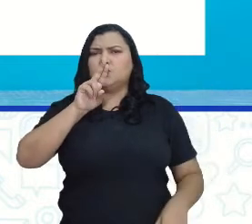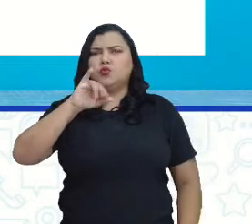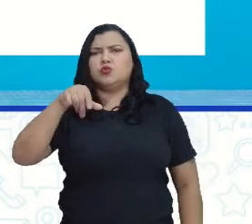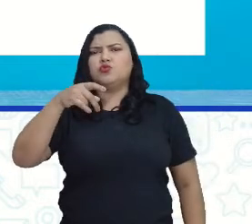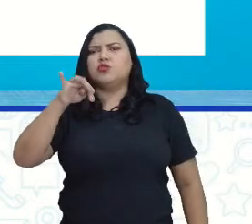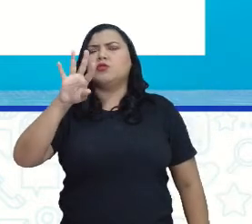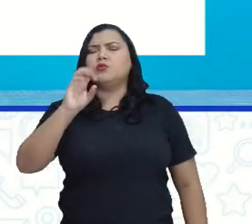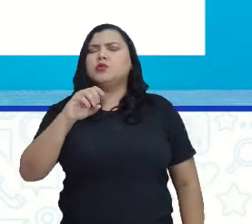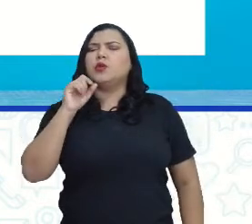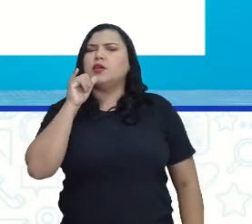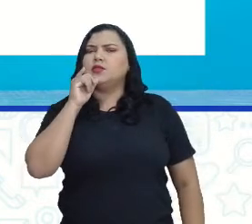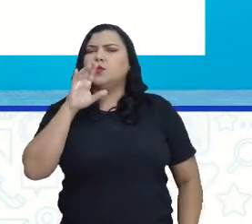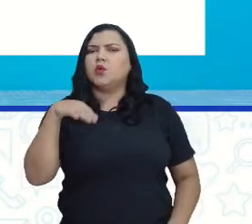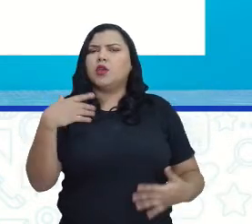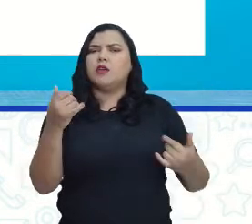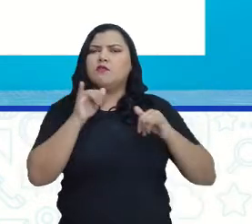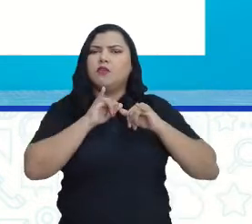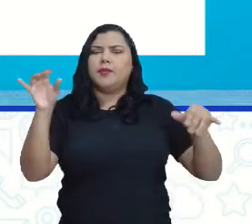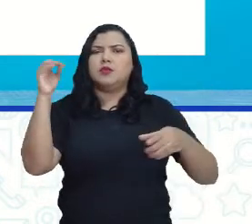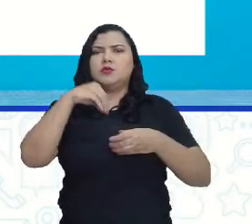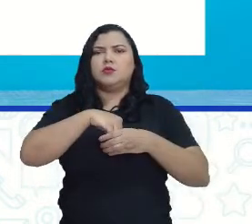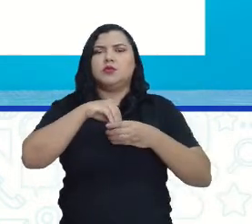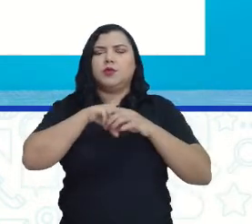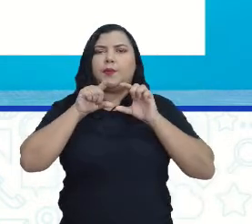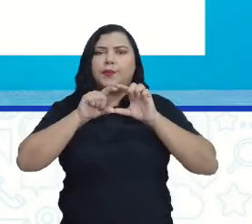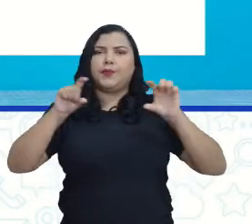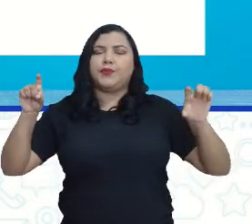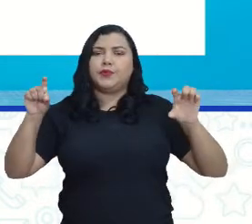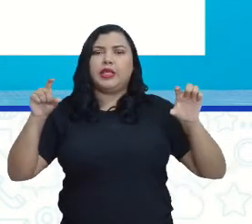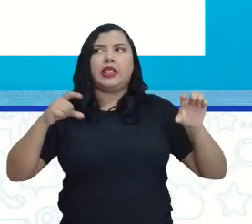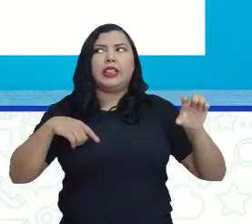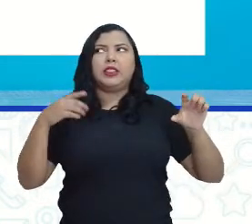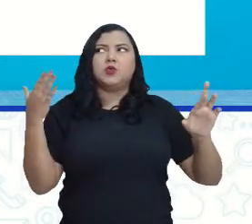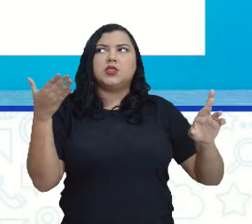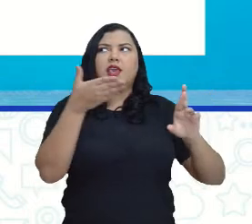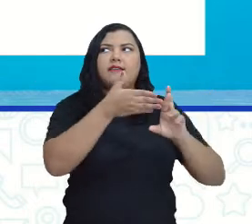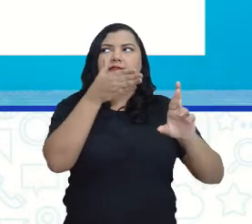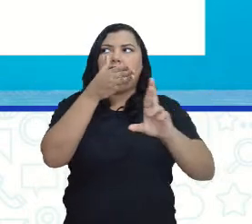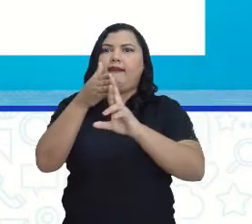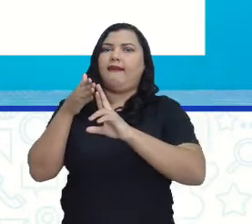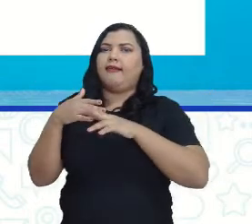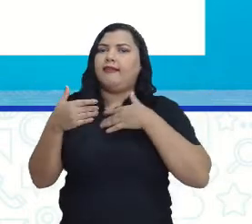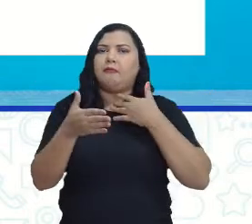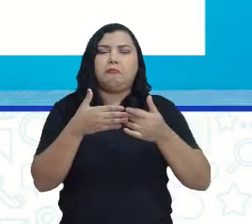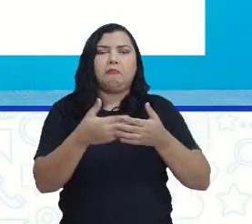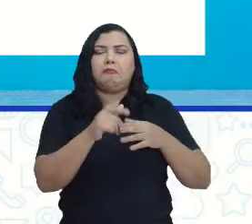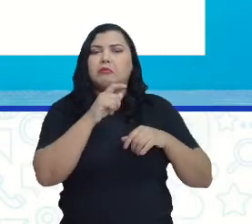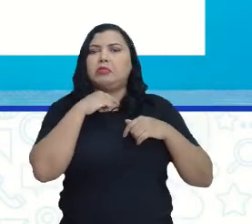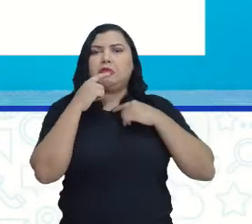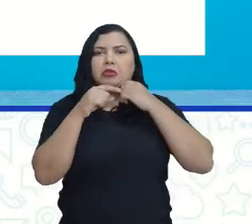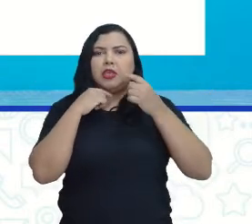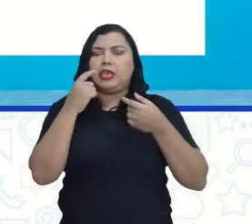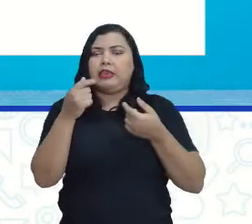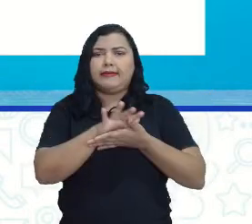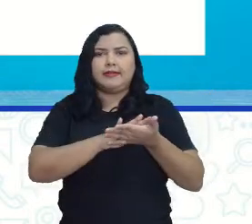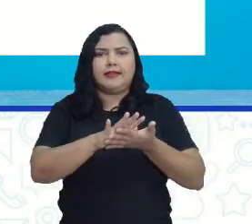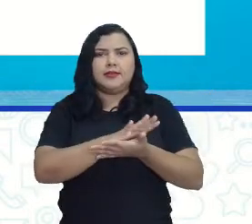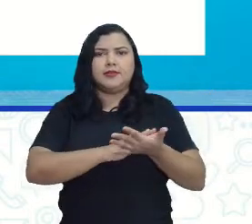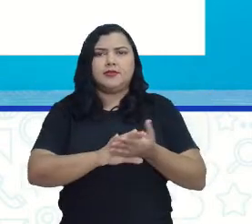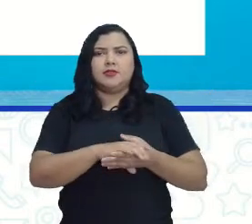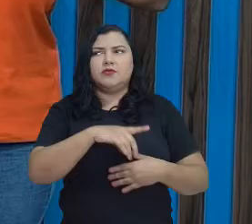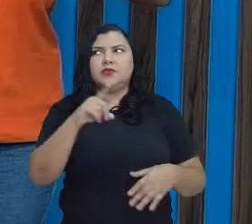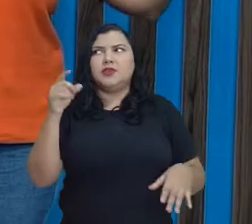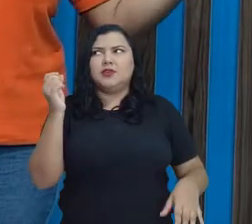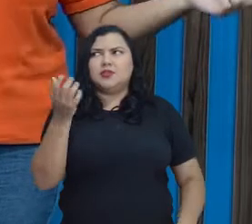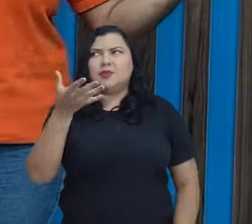quê? Que a informação contida no predicado não se refere a sujeito algum. E eu sei que para vocês parece uma